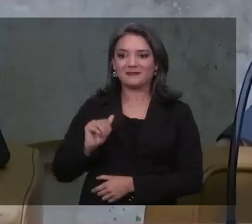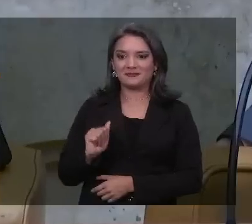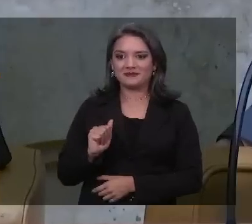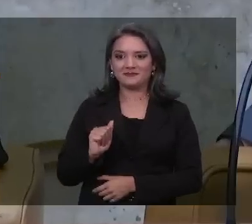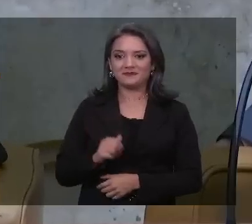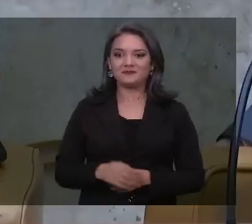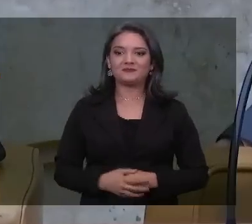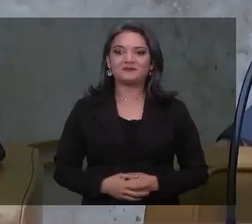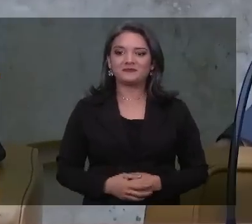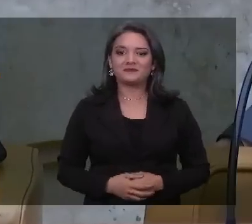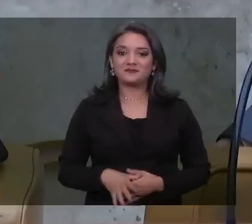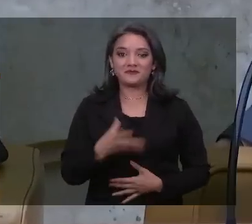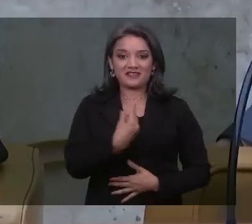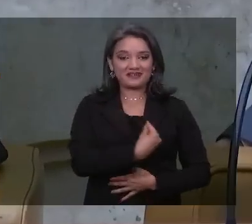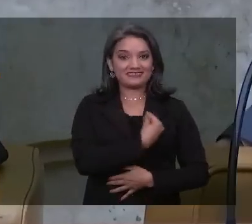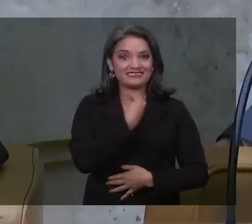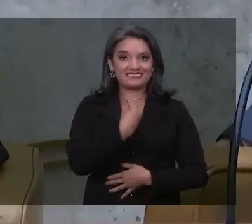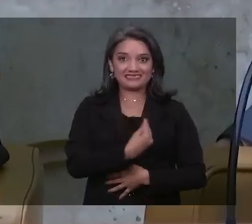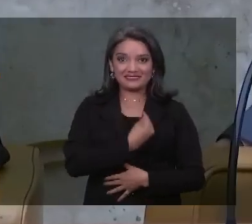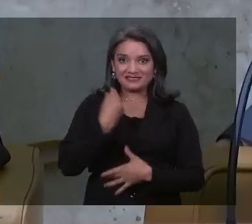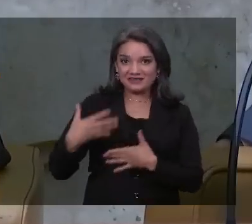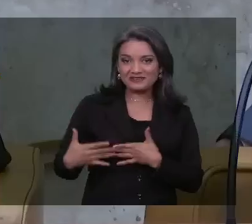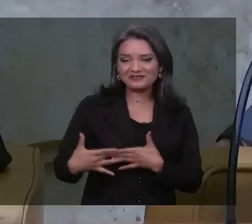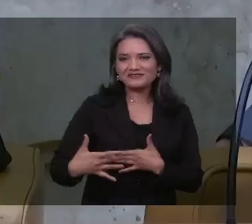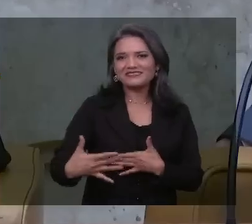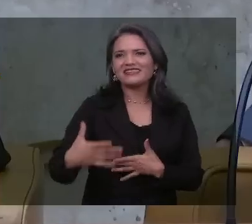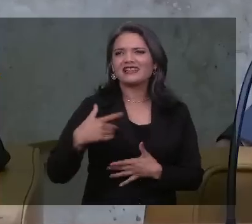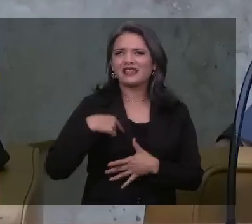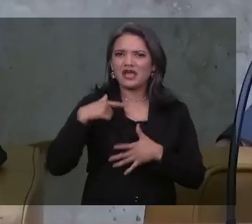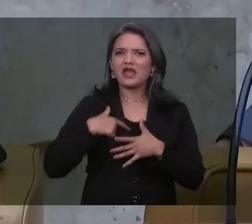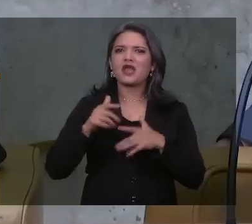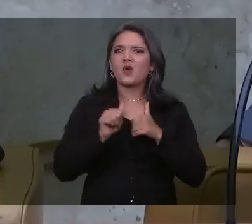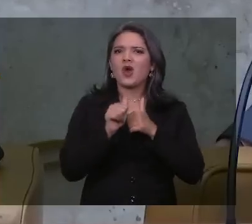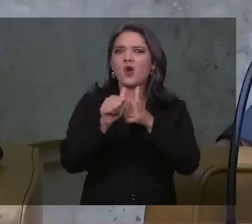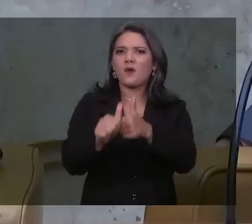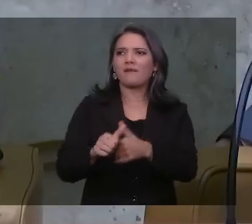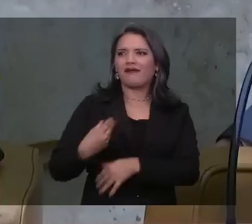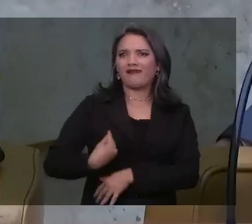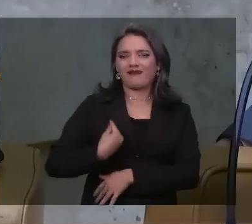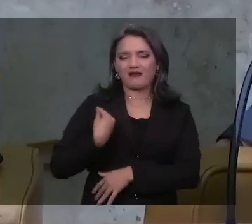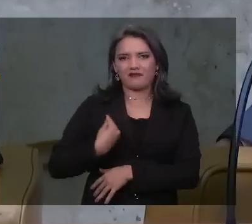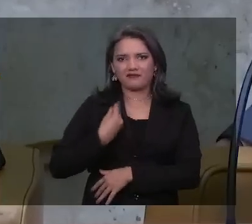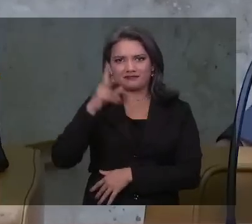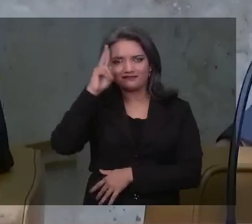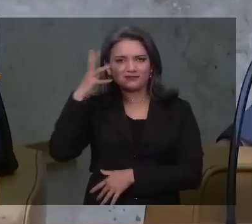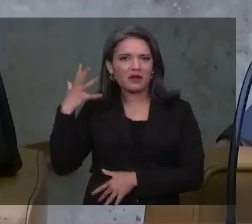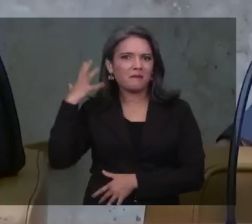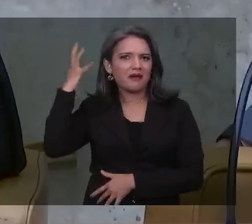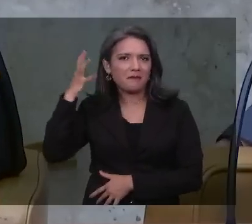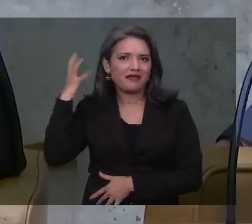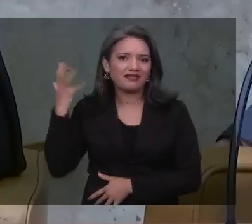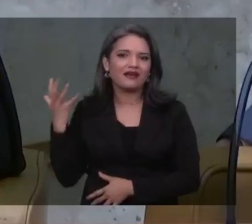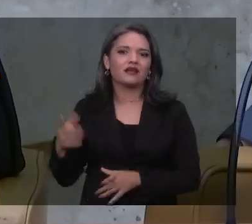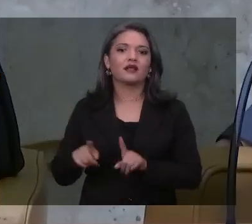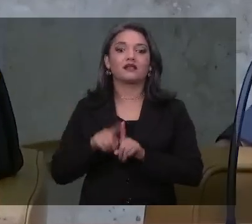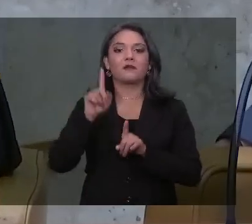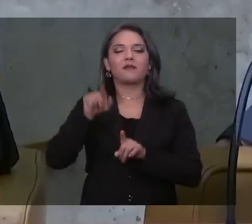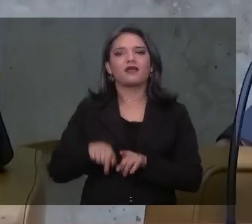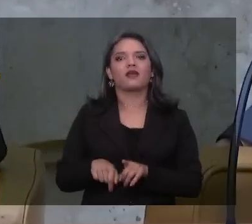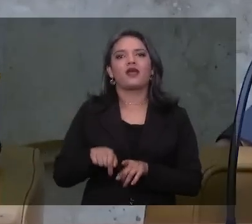Ao longo da vida, acompanhei a carreira de Bethânia, que foi também a trilha musical da minha geração.